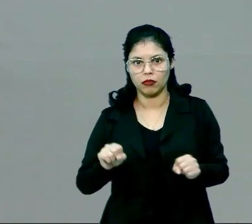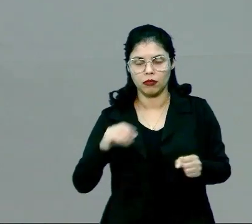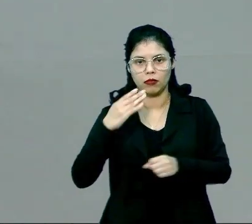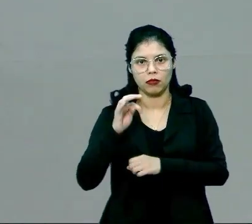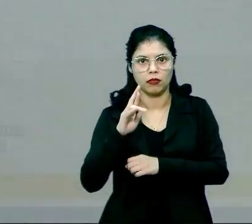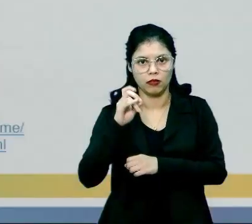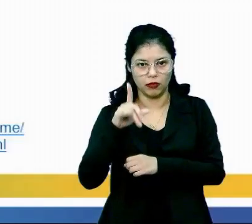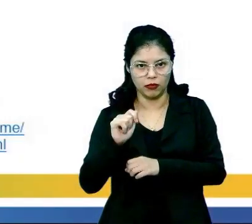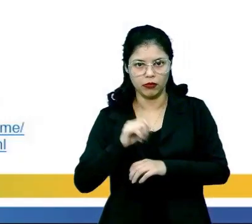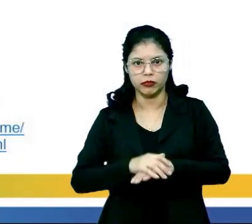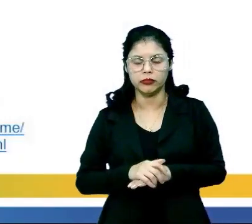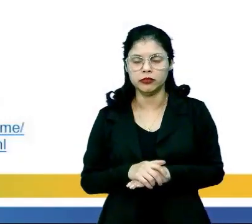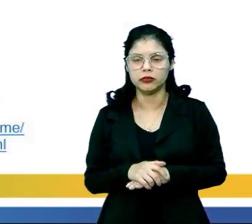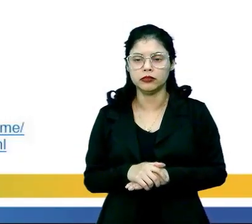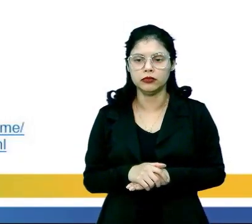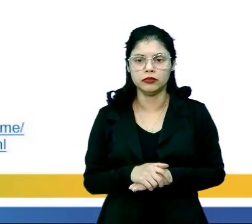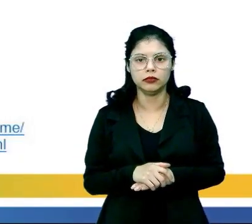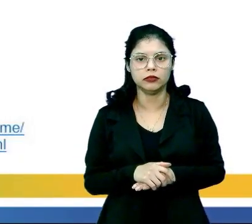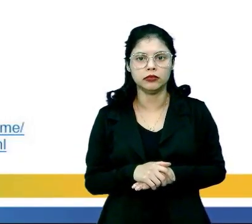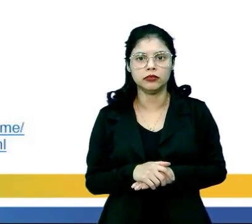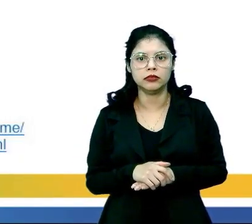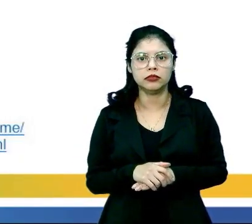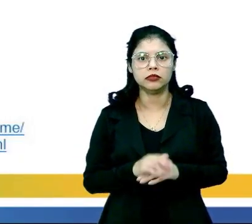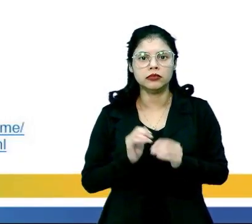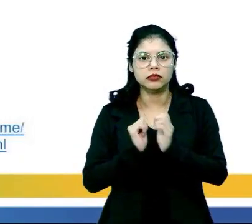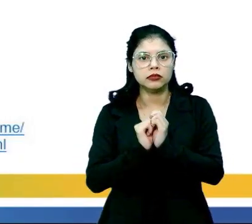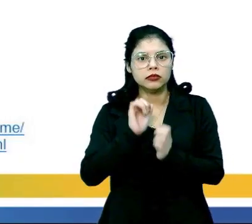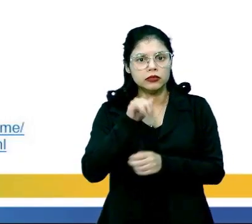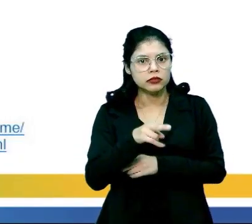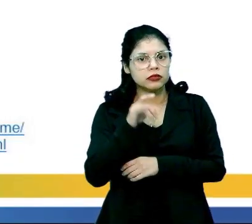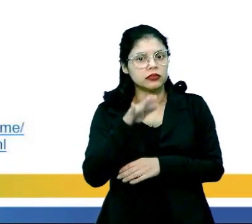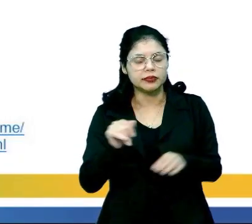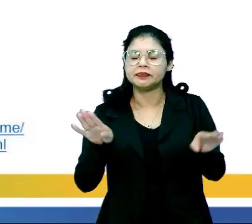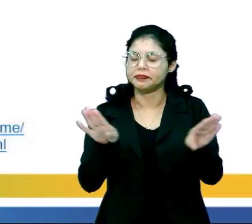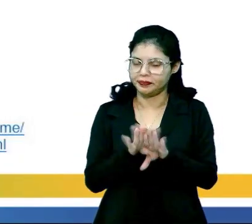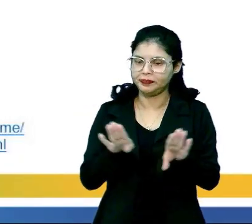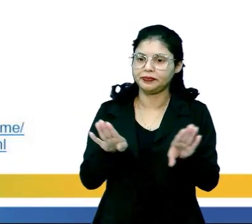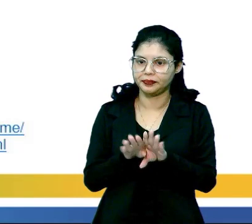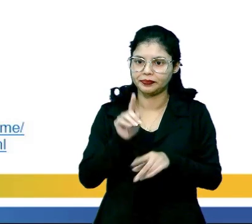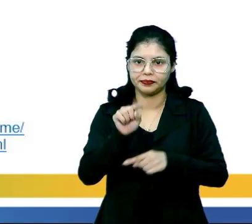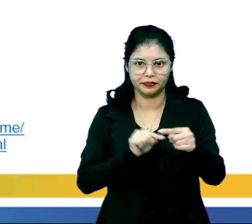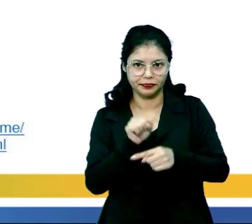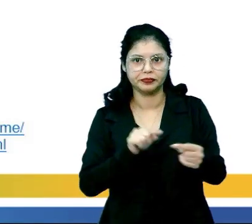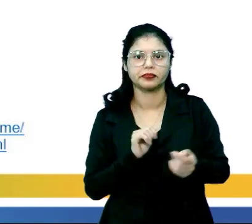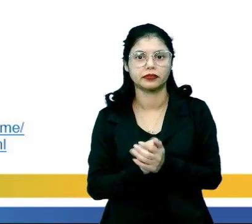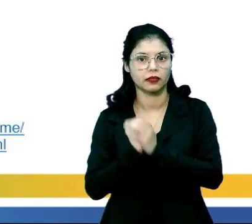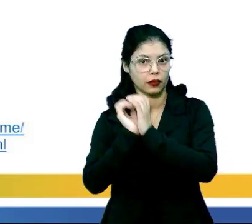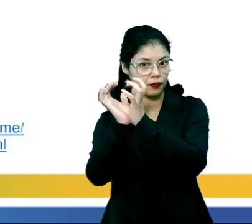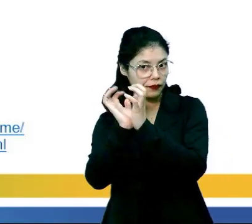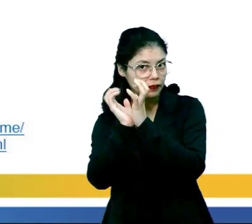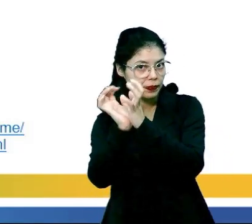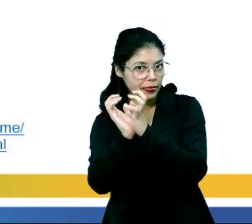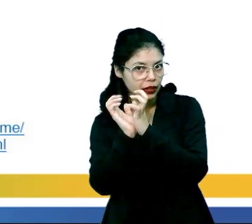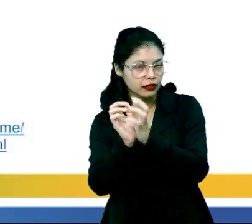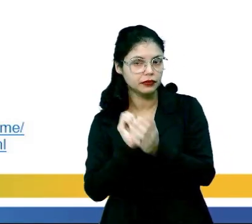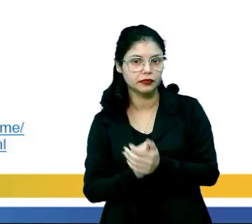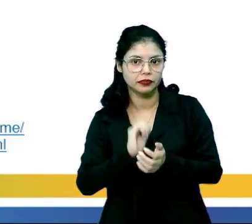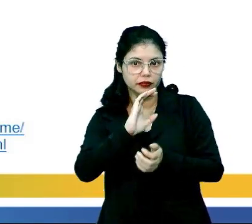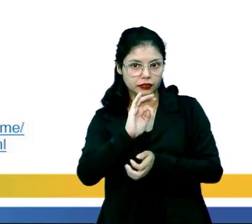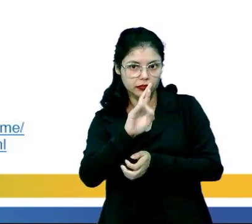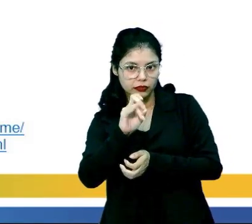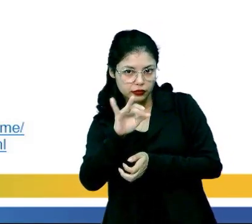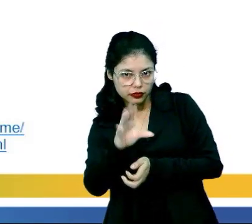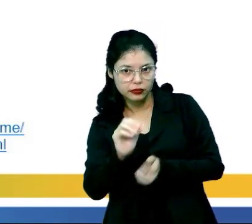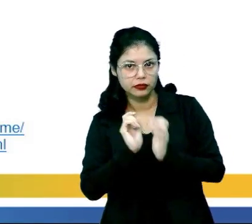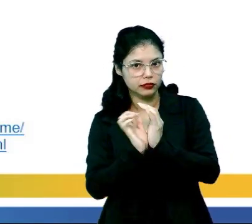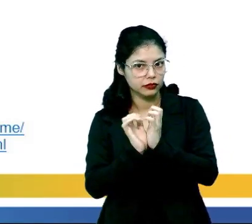nervoso central. Na parte do encéfalo, que também é subdividido, tem a parte do cérebro, do